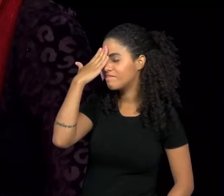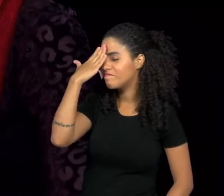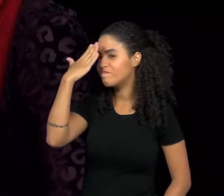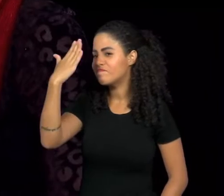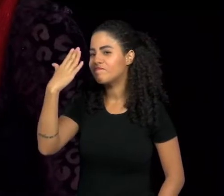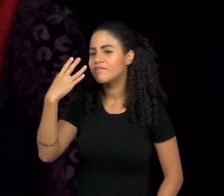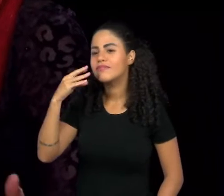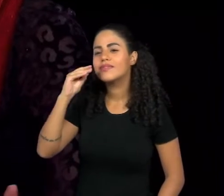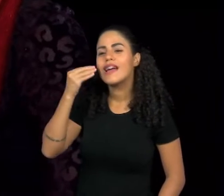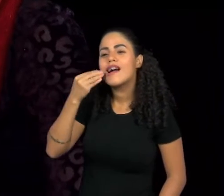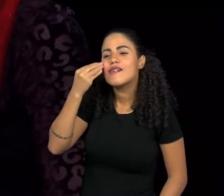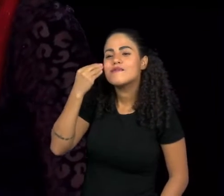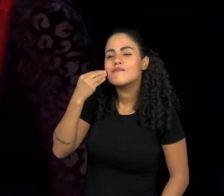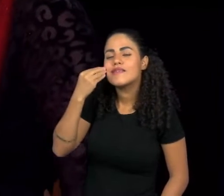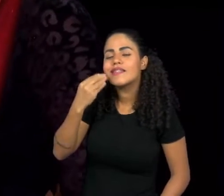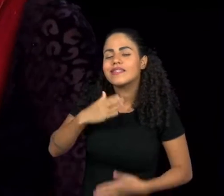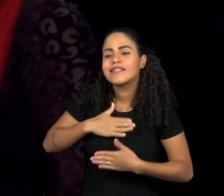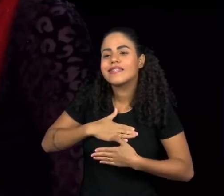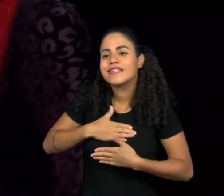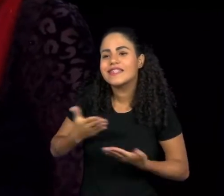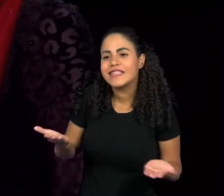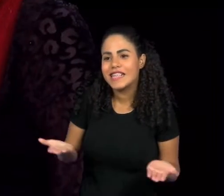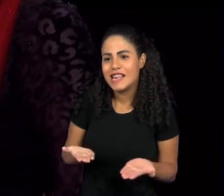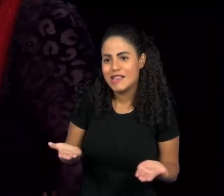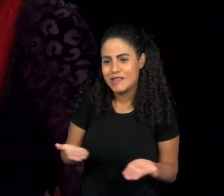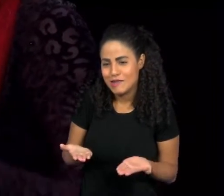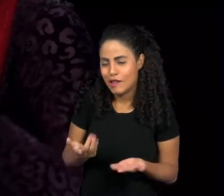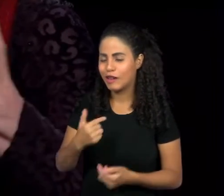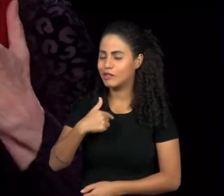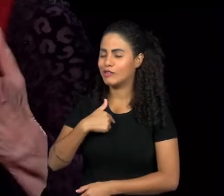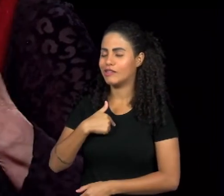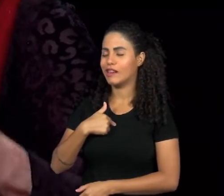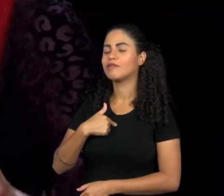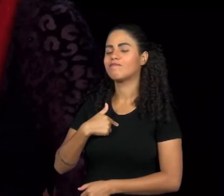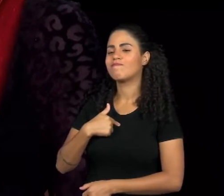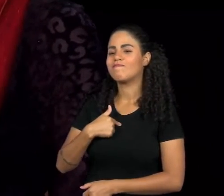é real esse agradecimento. Estou muito